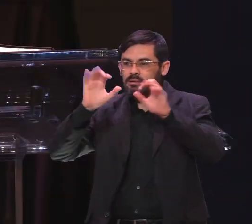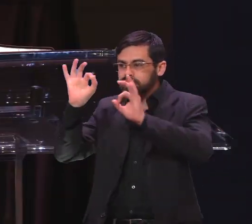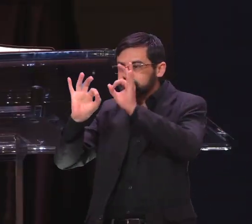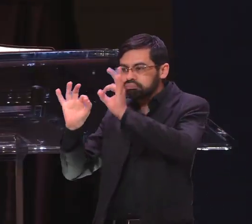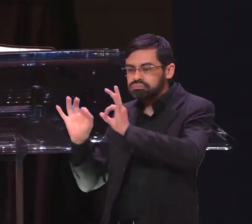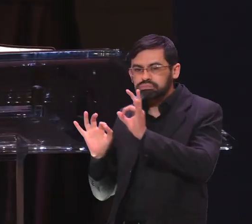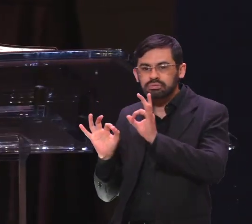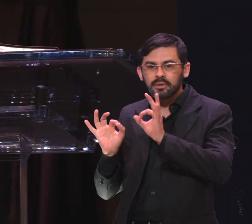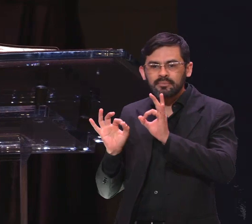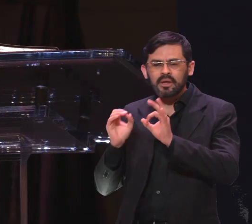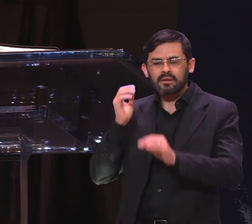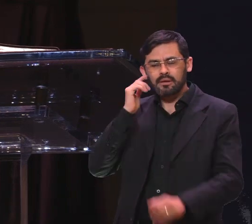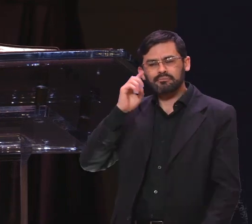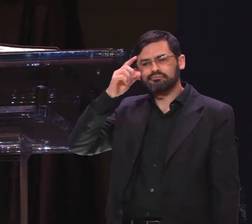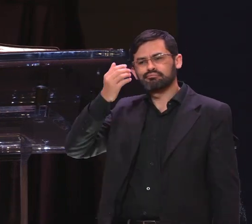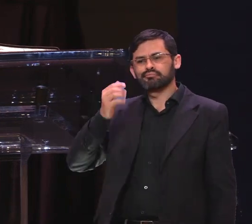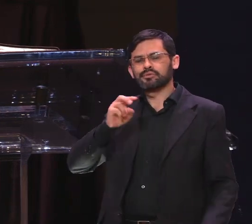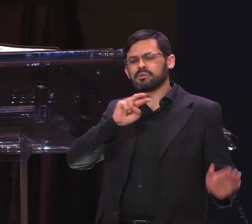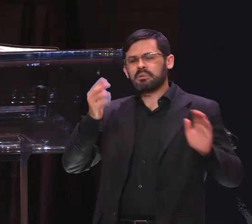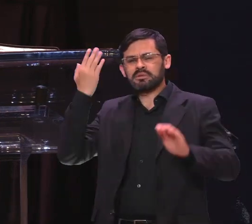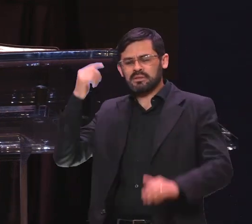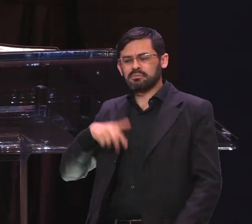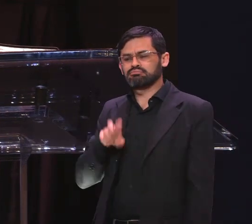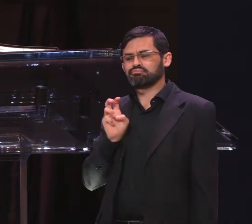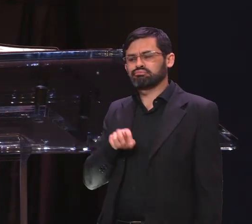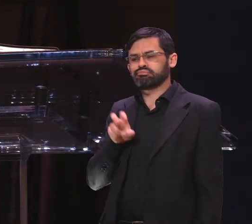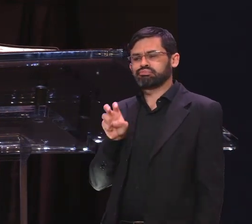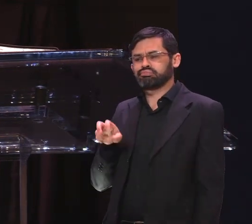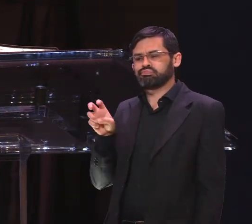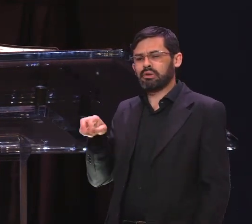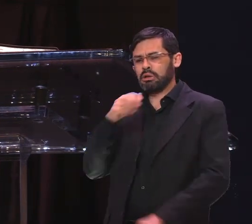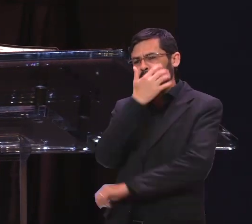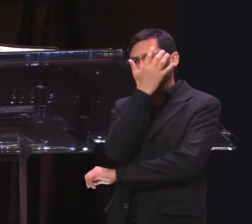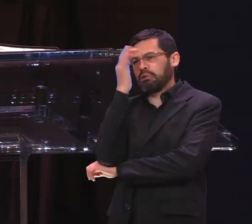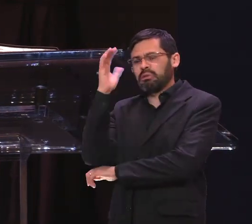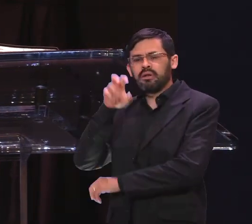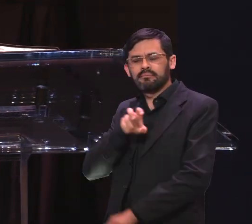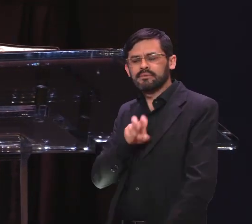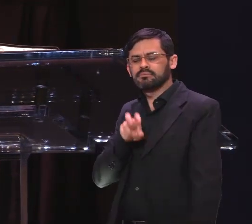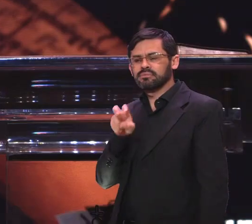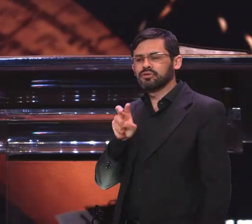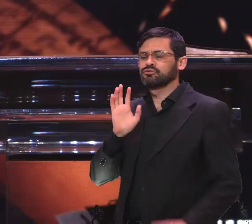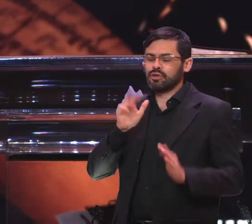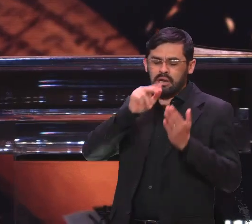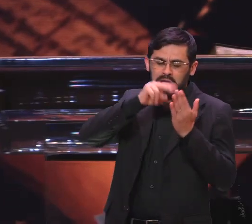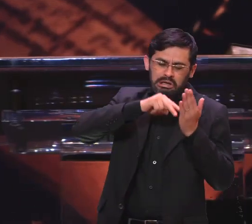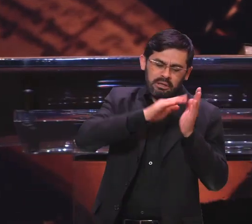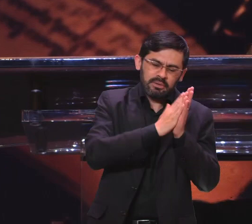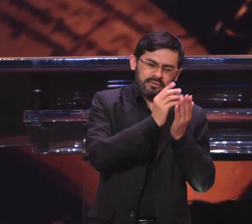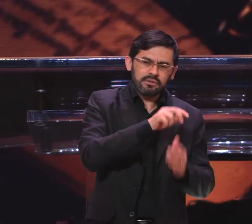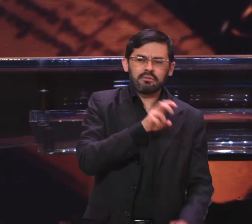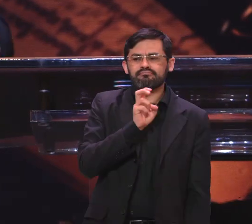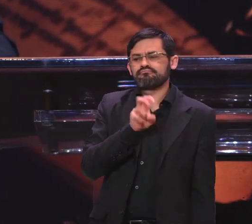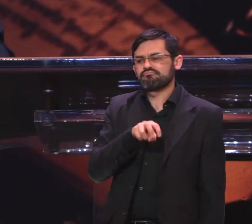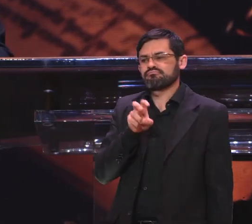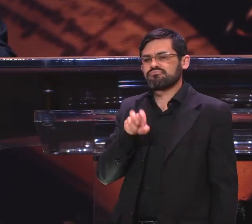estava andando no parque, falando com Deus, e é interessante, tinha feito a minha devocional e saí